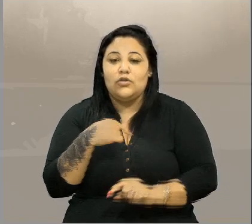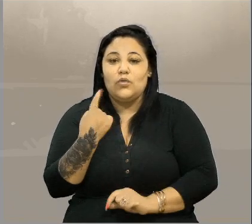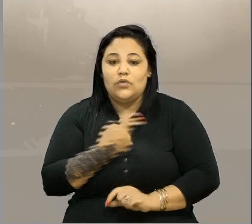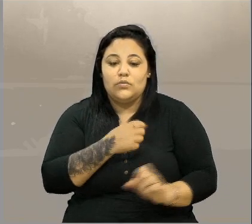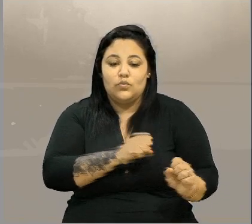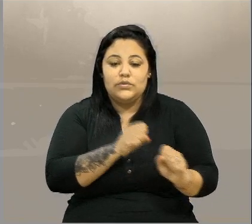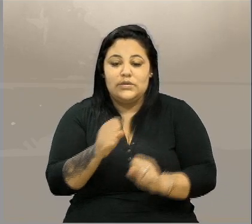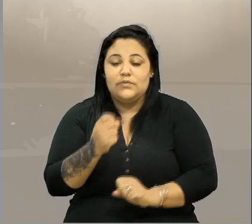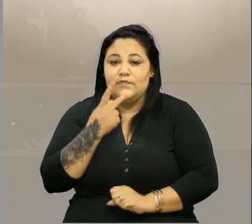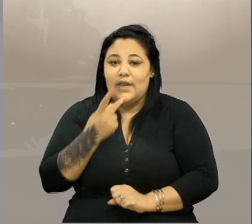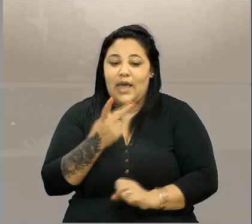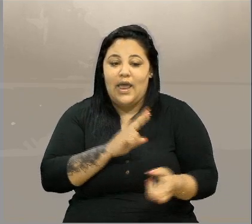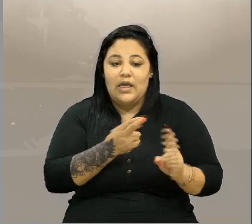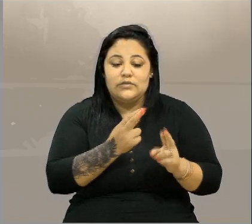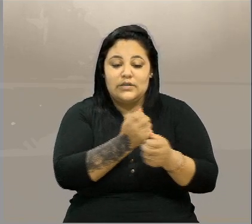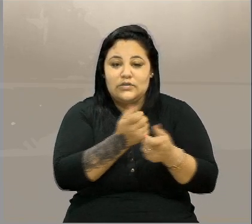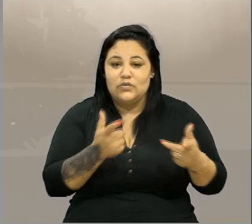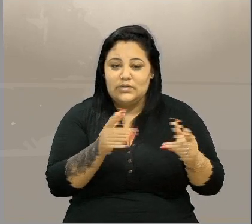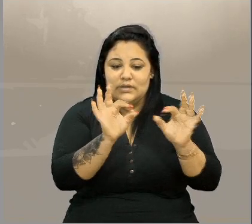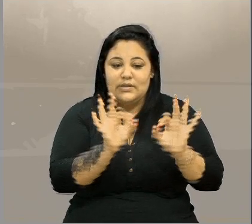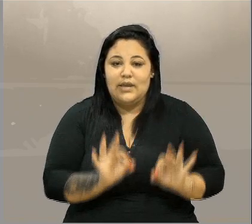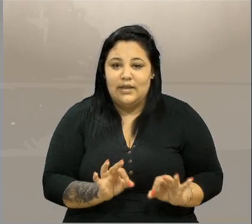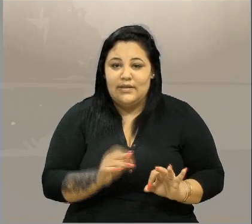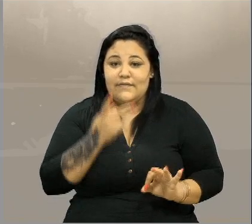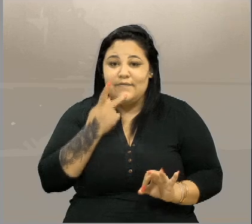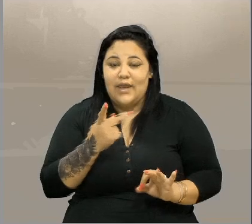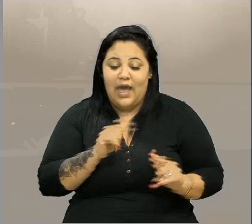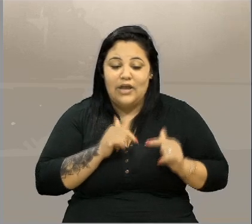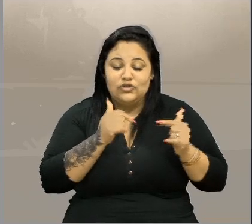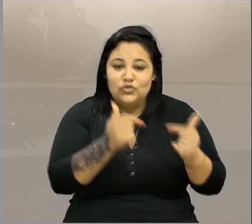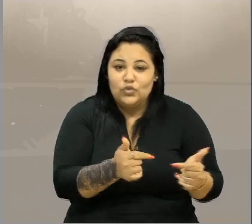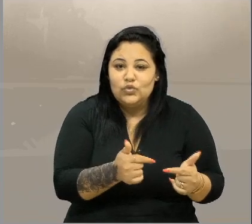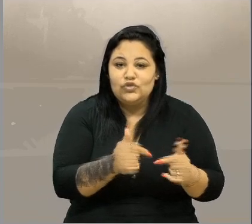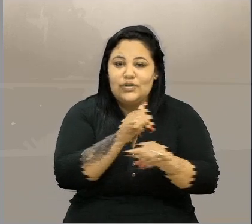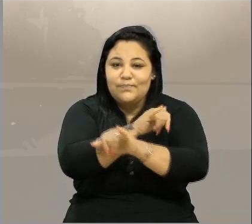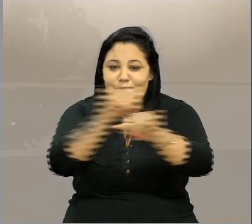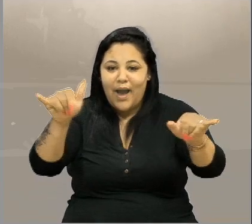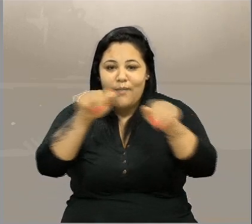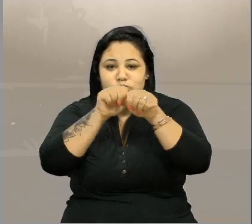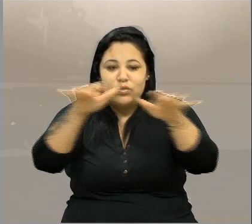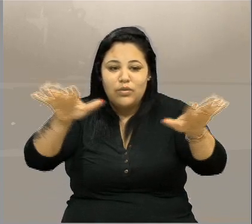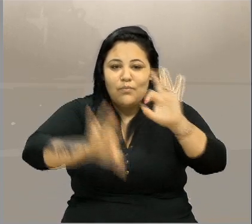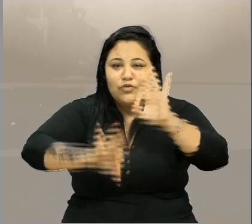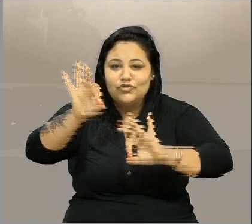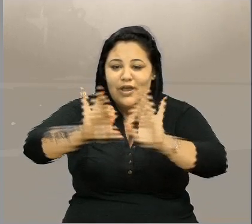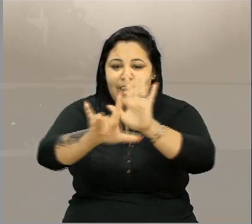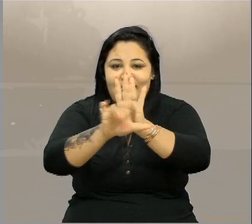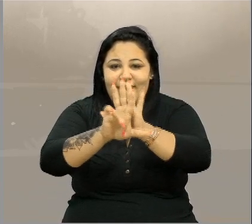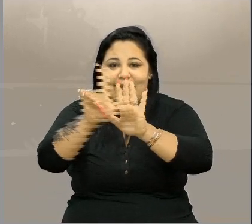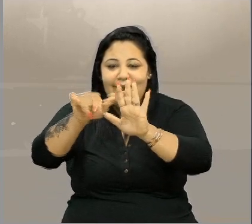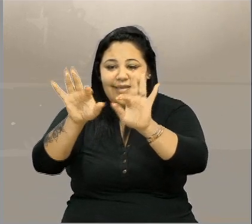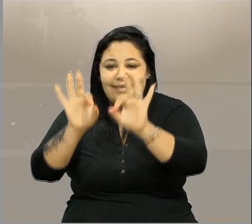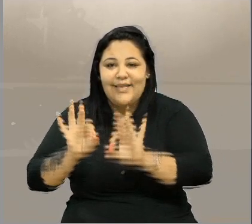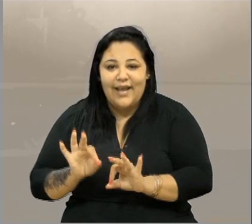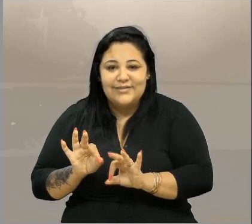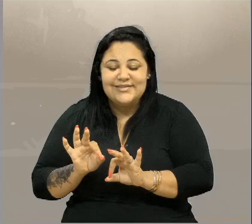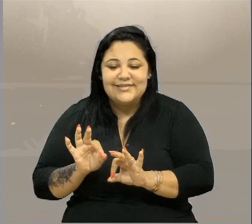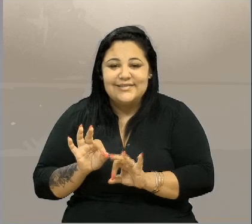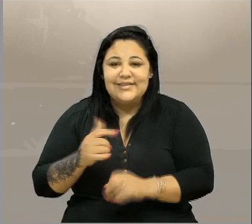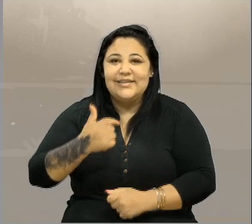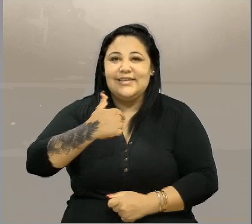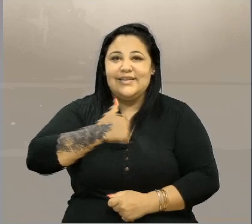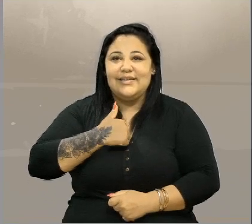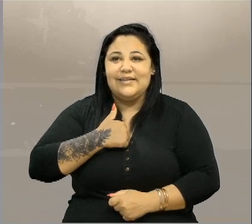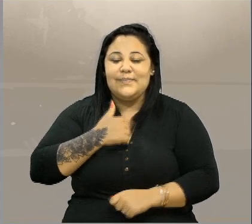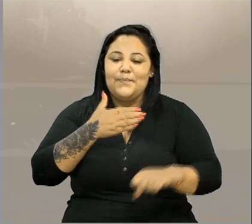falando a respeito disso, e além de falar, propondo ações, campanhas, projetos de lei, são as questões que